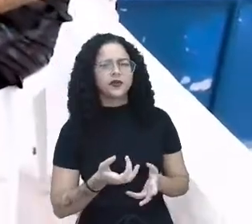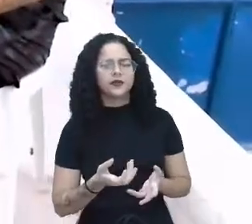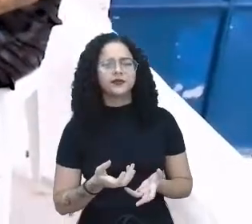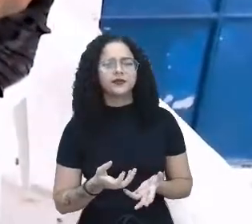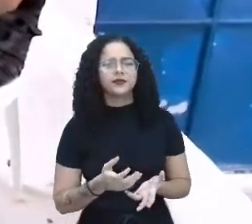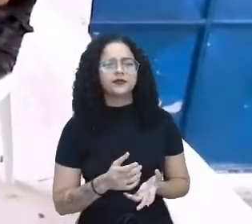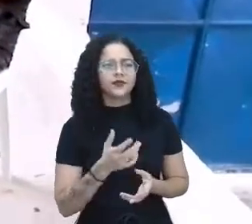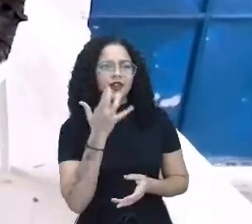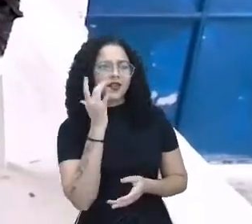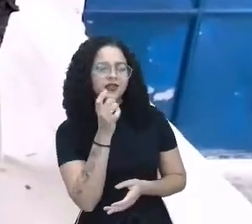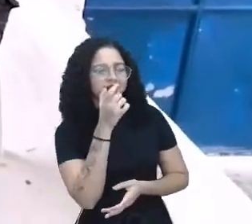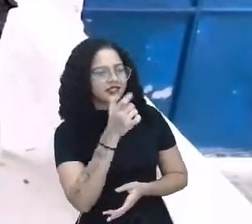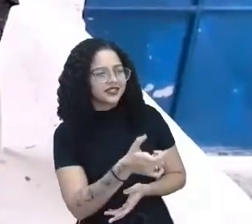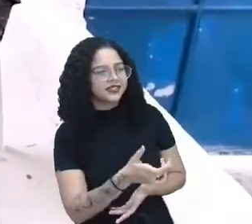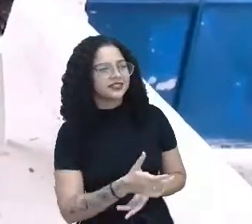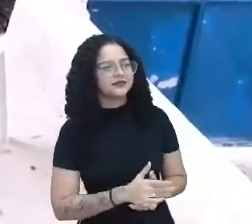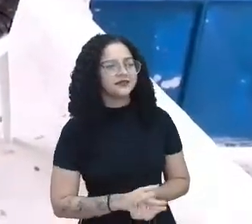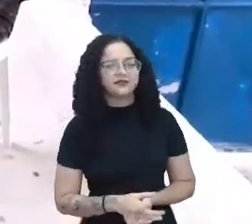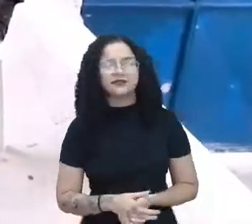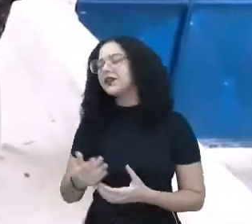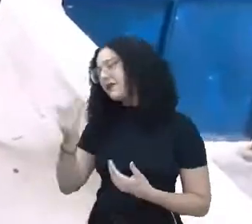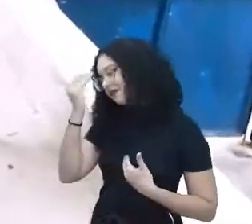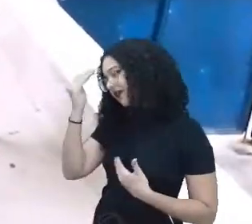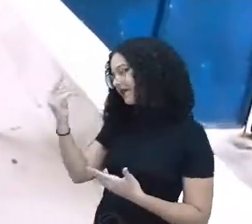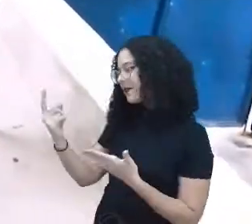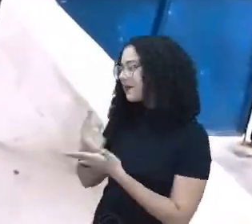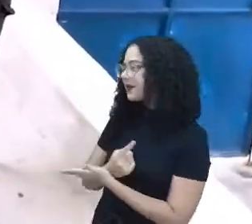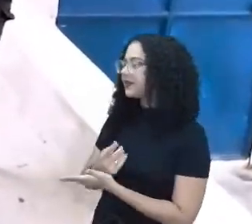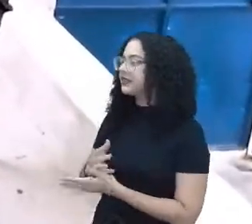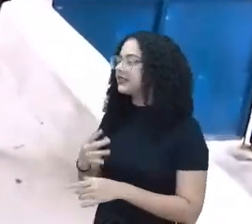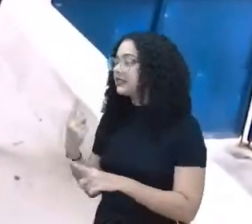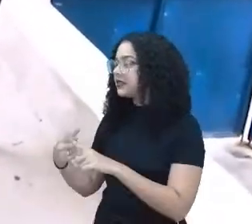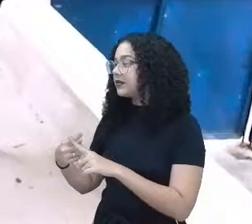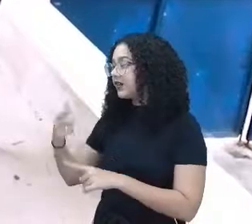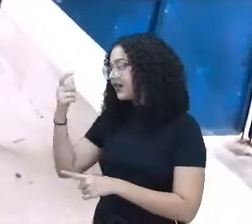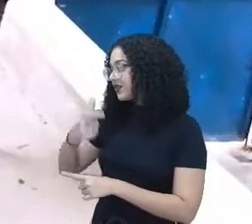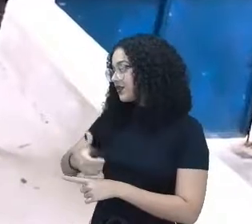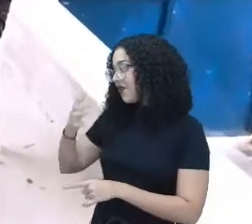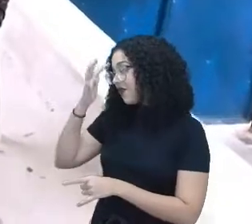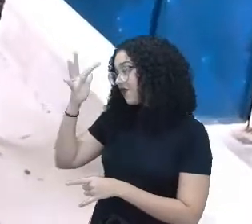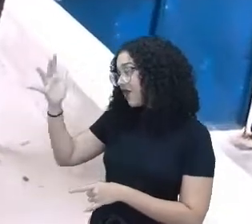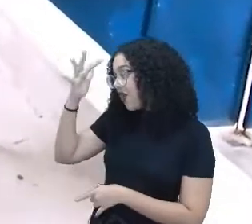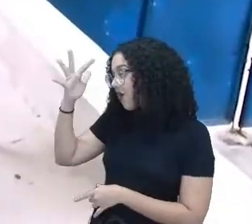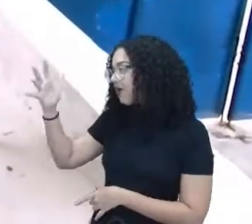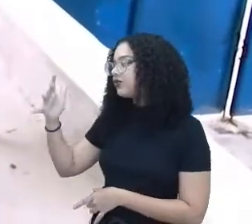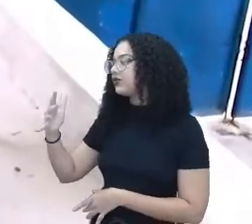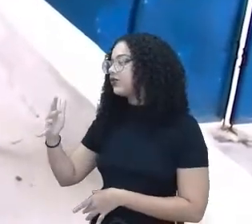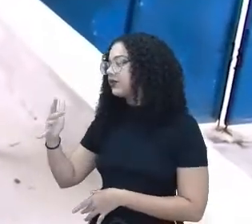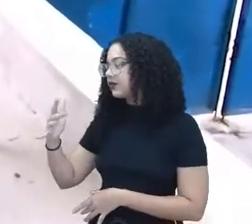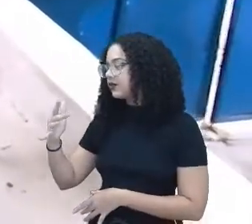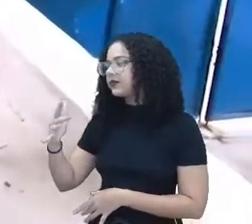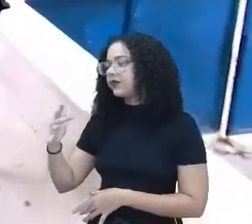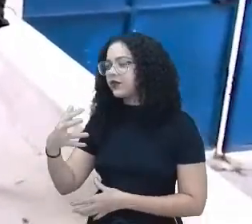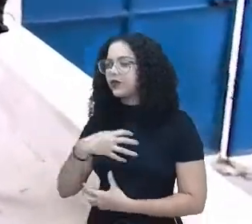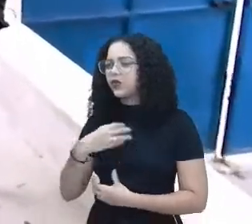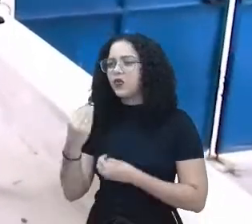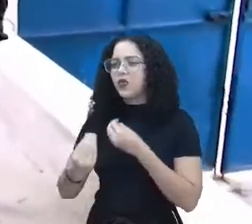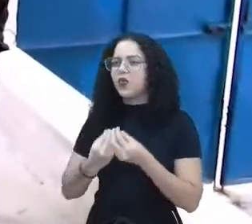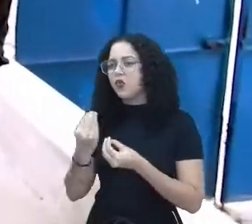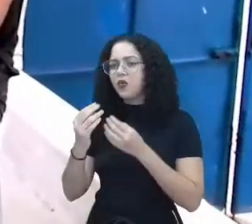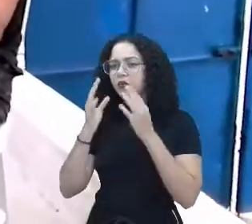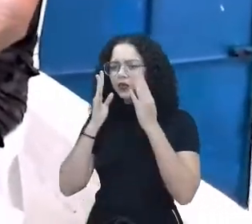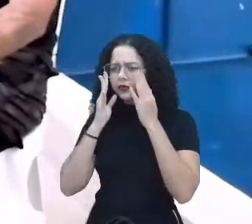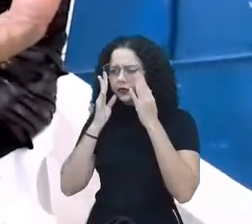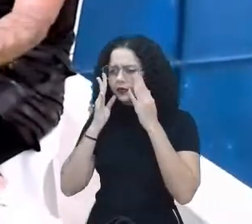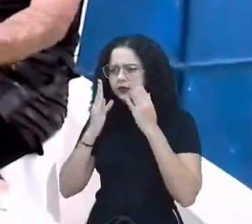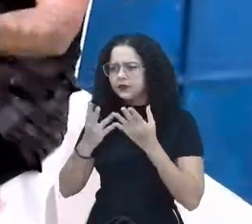ser interessante. Massa, obrigado pela pergunta, porque eu sou filósofo, e filósofo no sentido clássico da